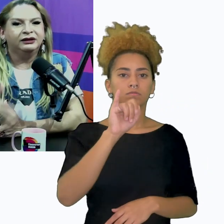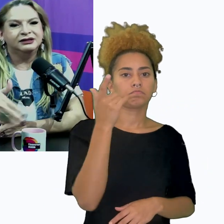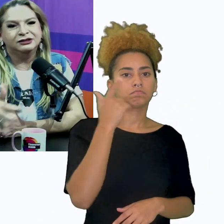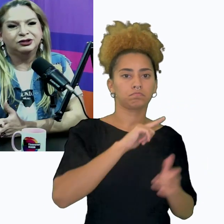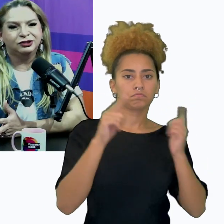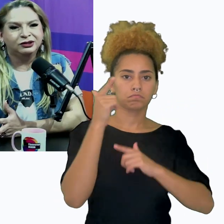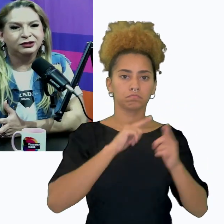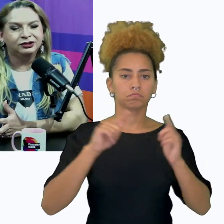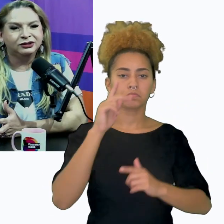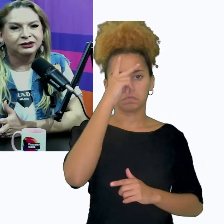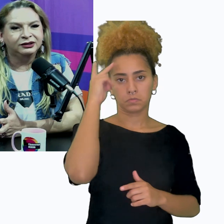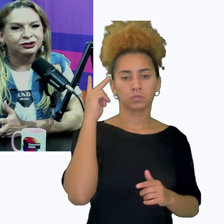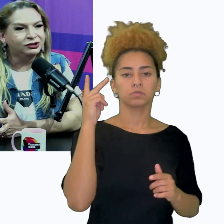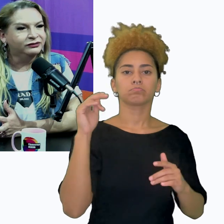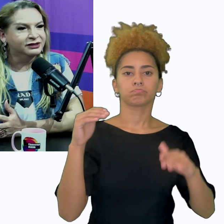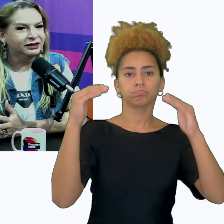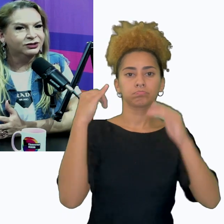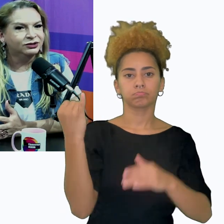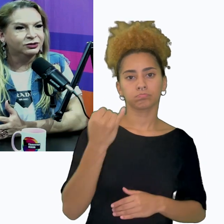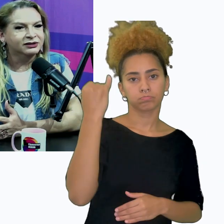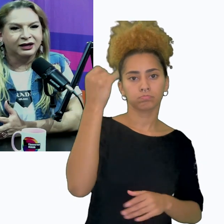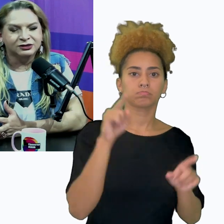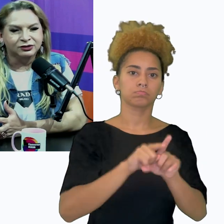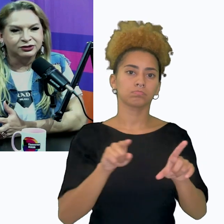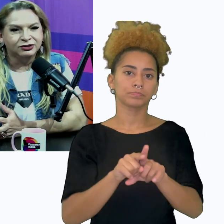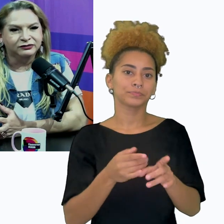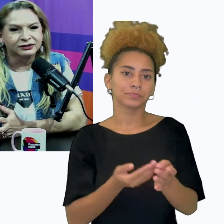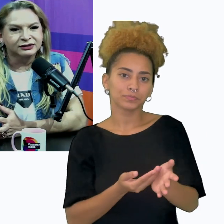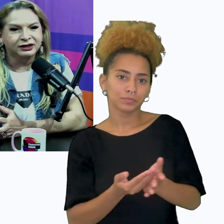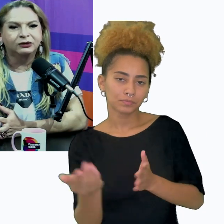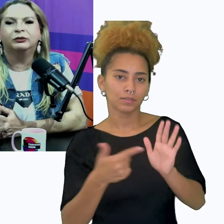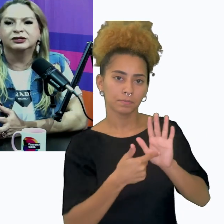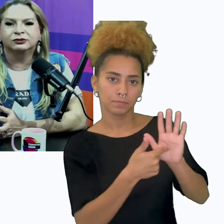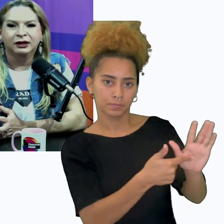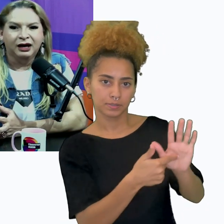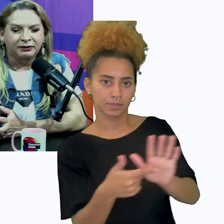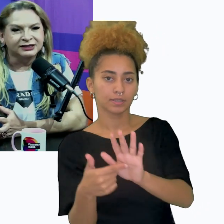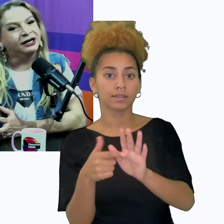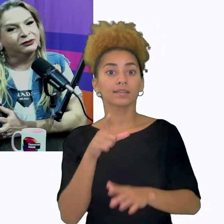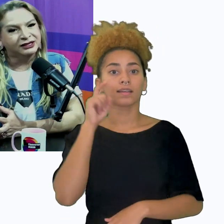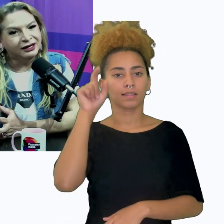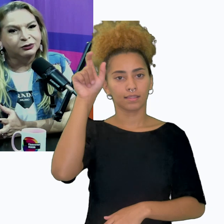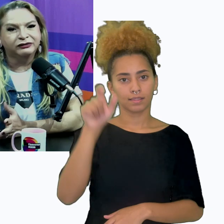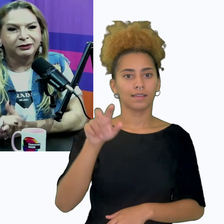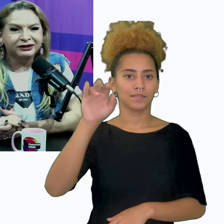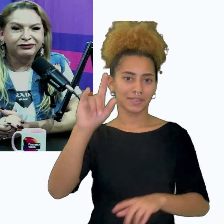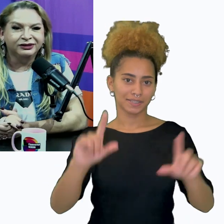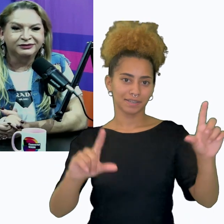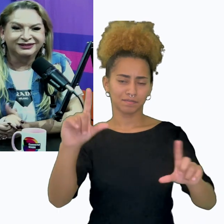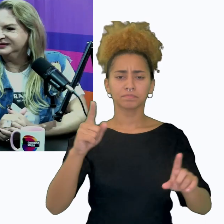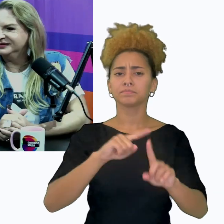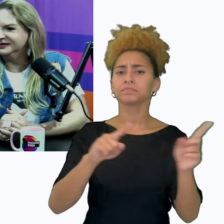leva dessas de divas, De divas, né? De consagrações de divas. E aí eu começo a apresentar quando essa garota vai pra